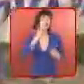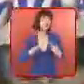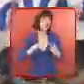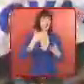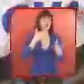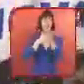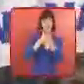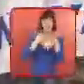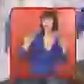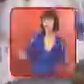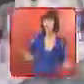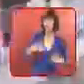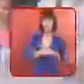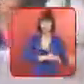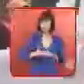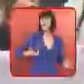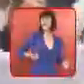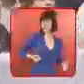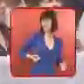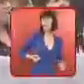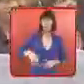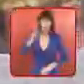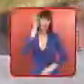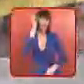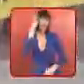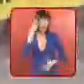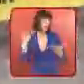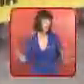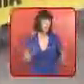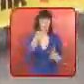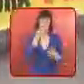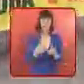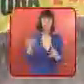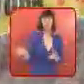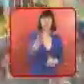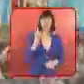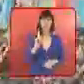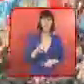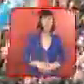contra a exploração, contra o desemprego, a corrupção e as injustiças.